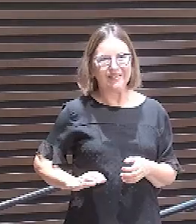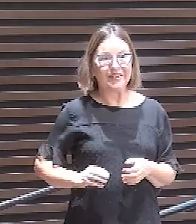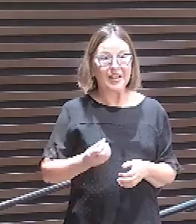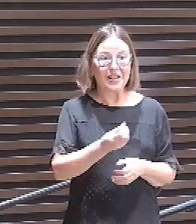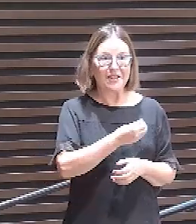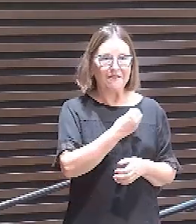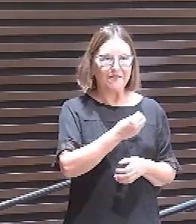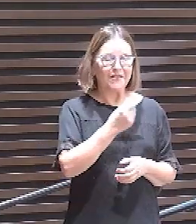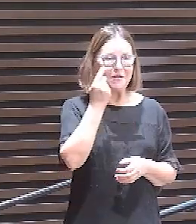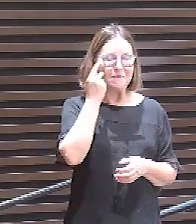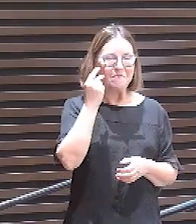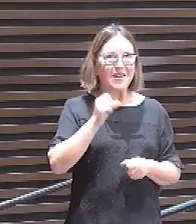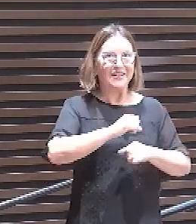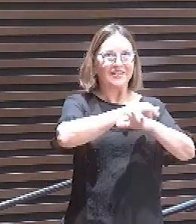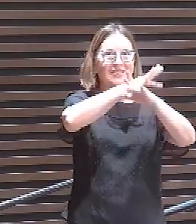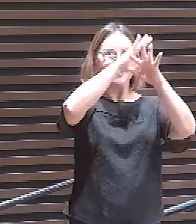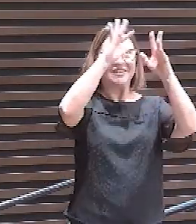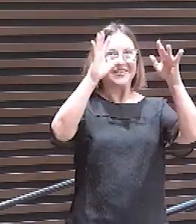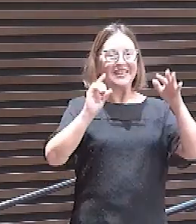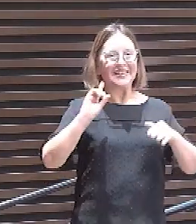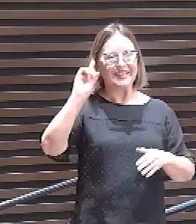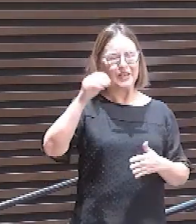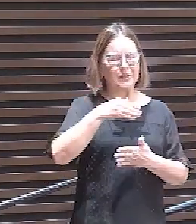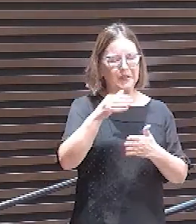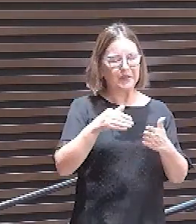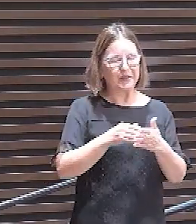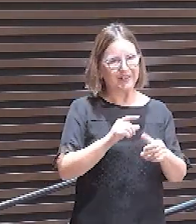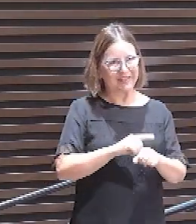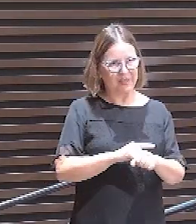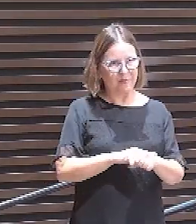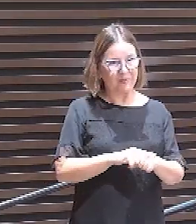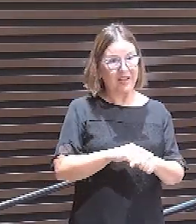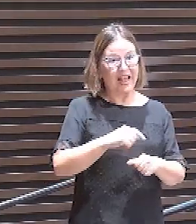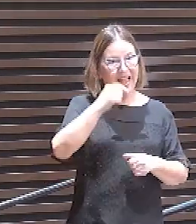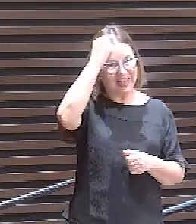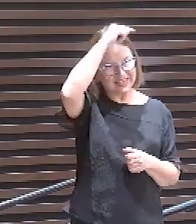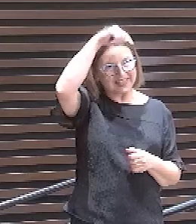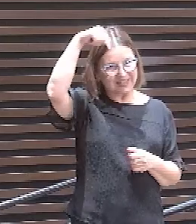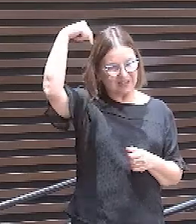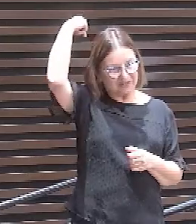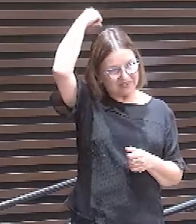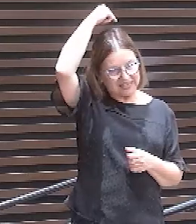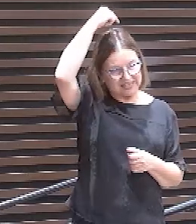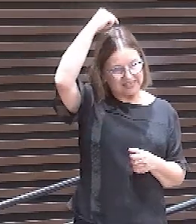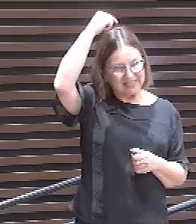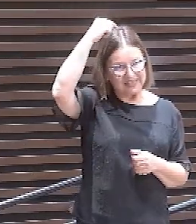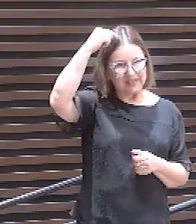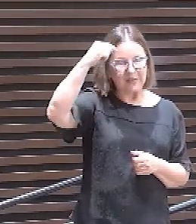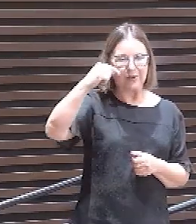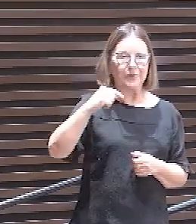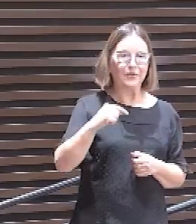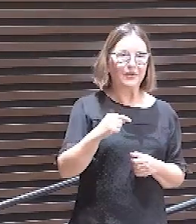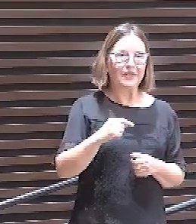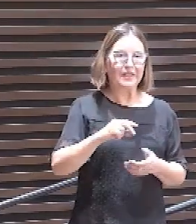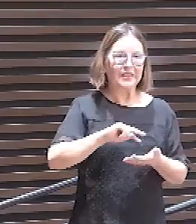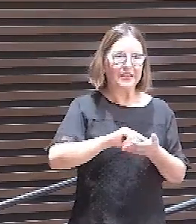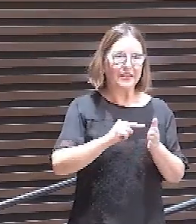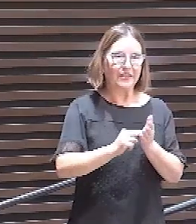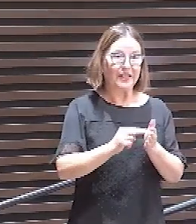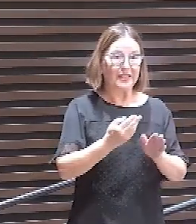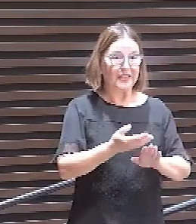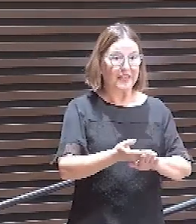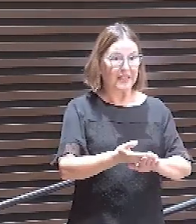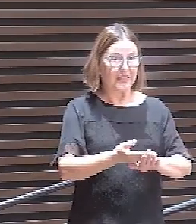Deus em todo o tempo. A santificação no contexto bíblico significa separação e